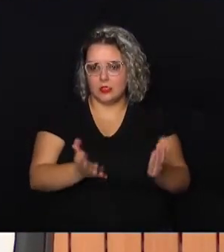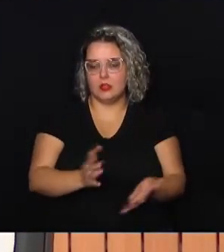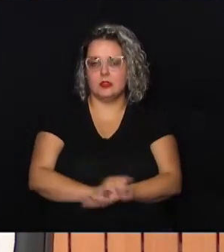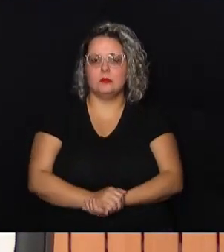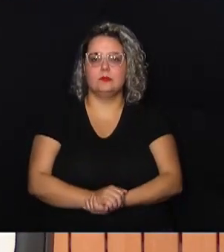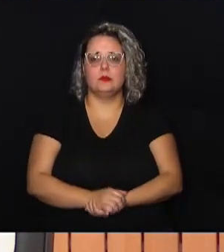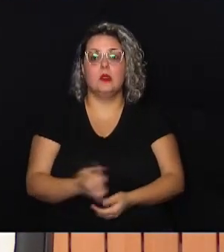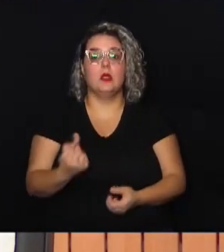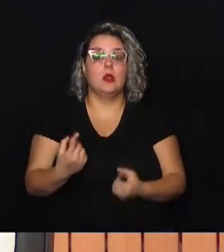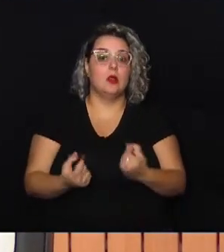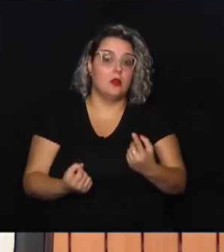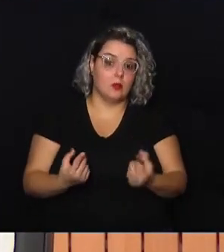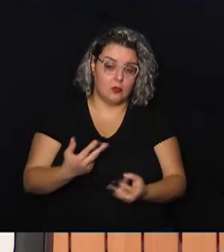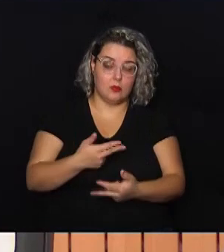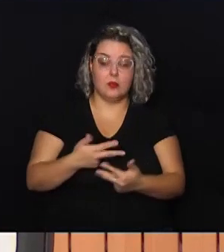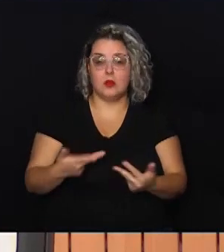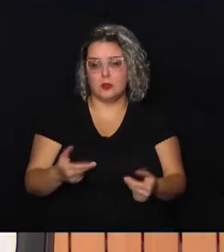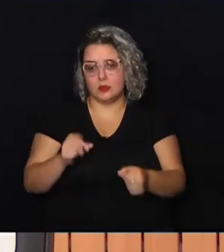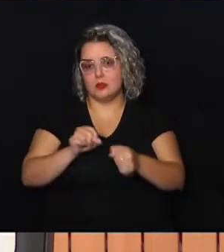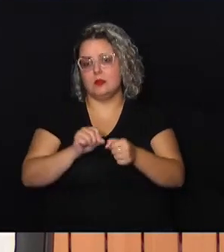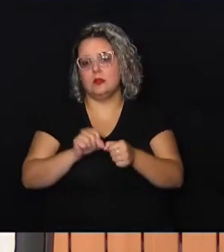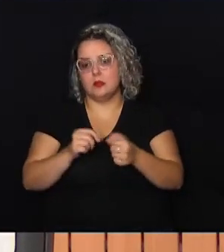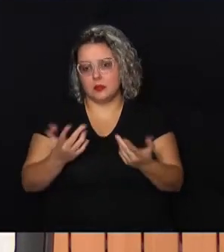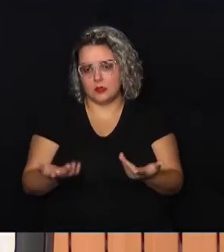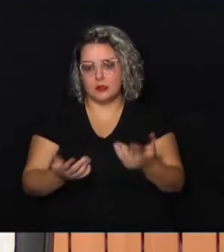Algumas coisas nós estamos fazendo,